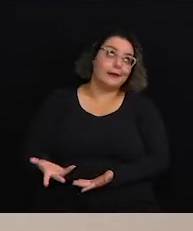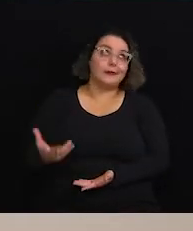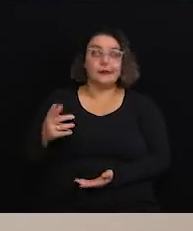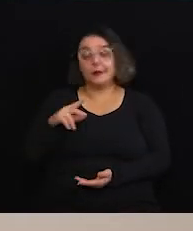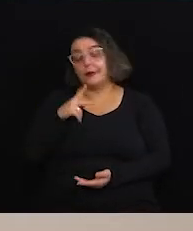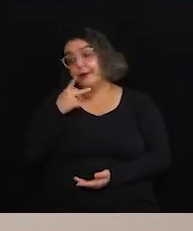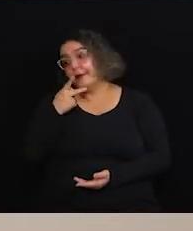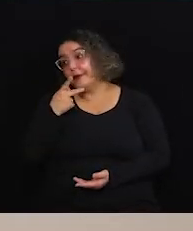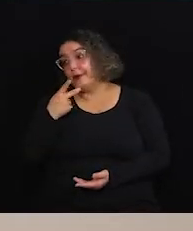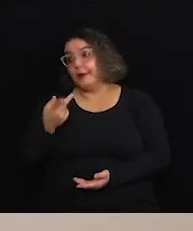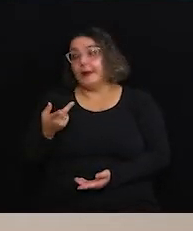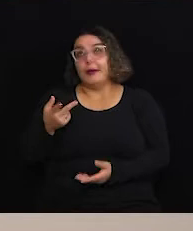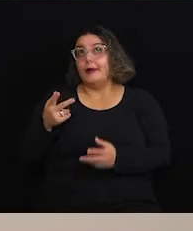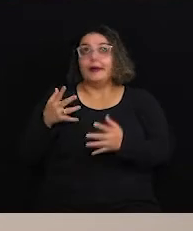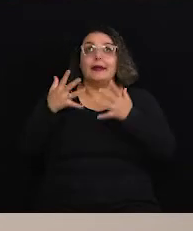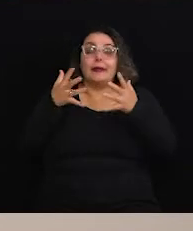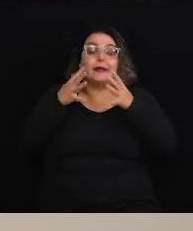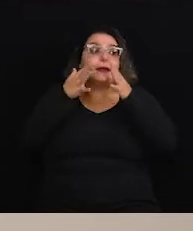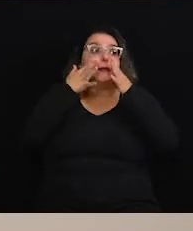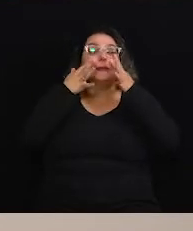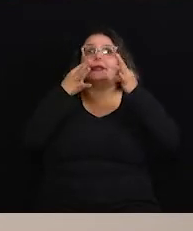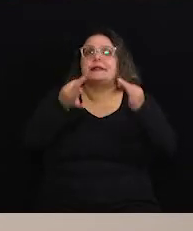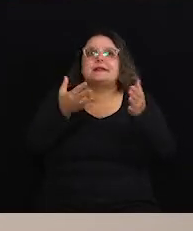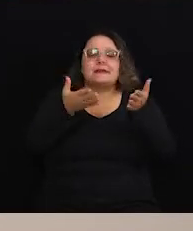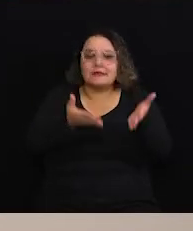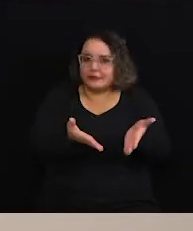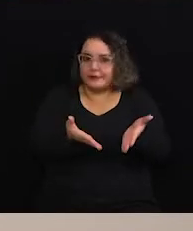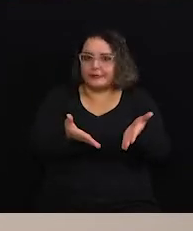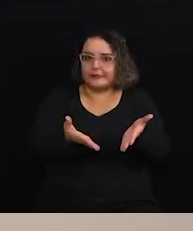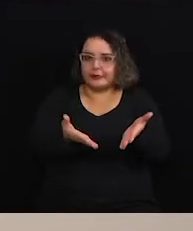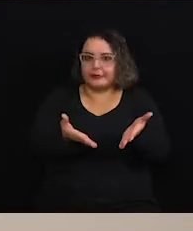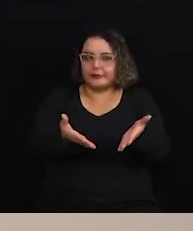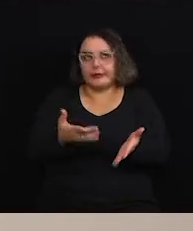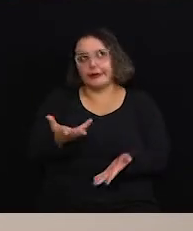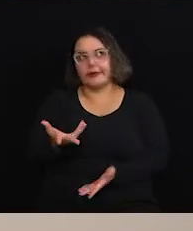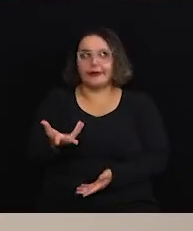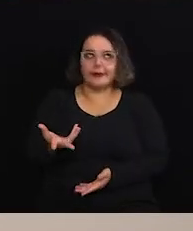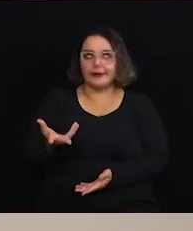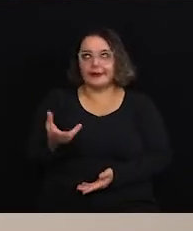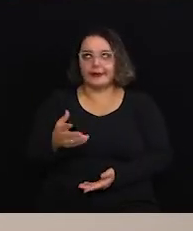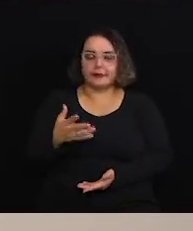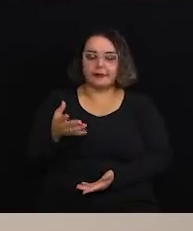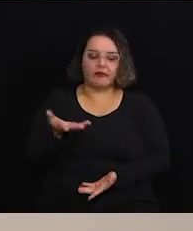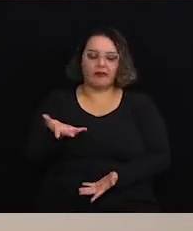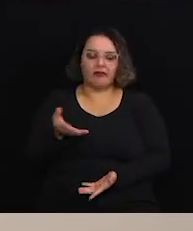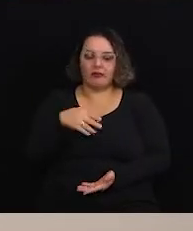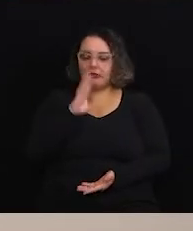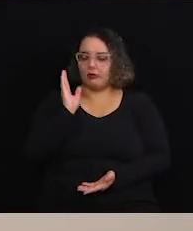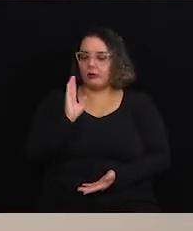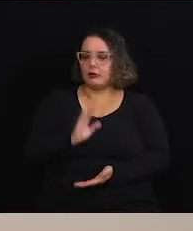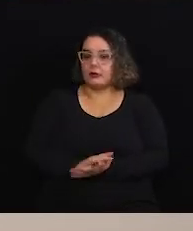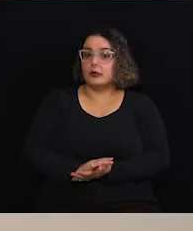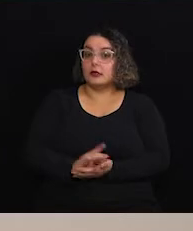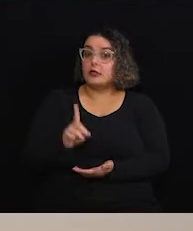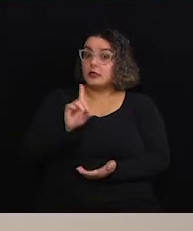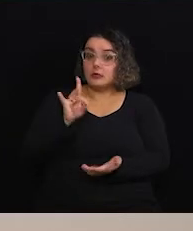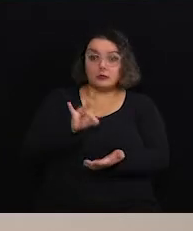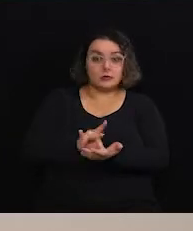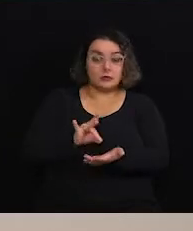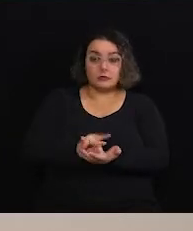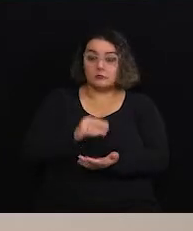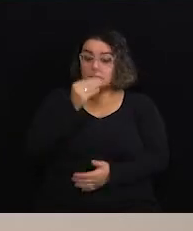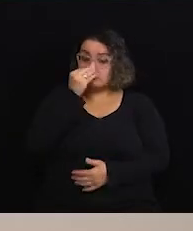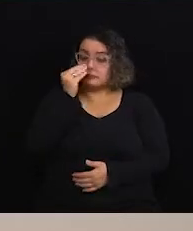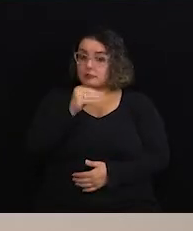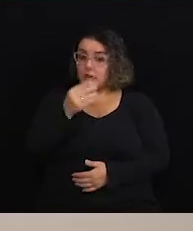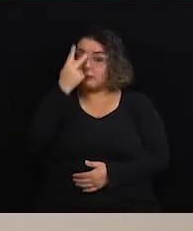nos sintomas para ser chamado uma atenção. E na verdade a gente sabe que isso não é verdade, né? E elas então acabam sendo negligenciadas,